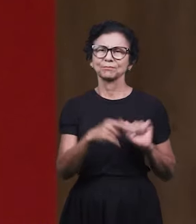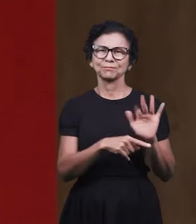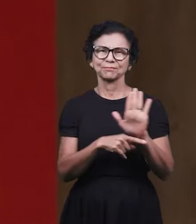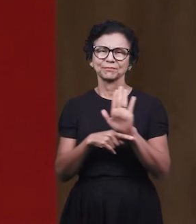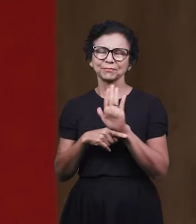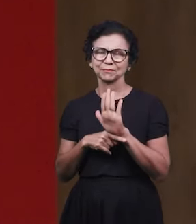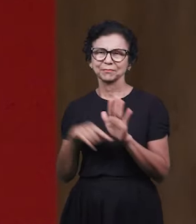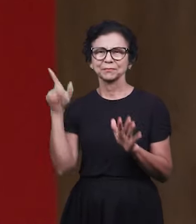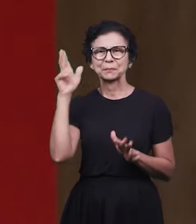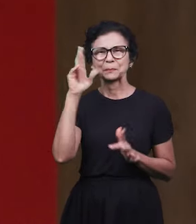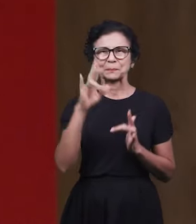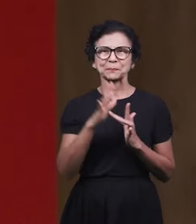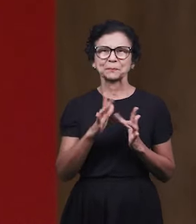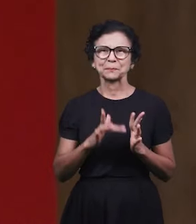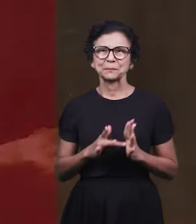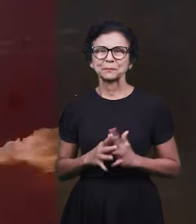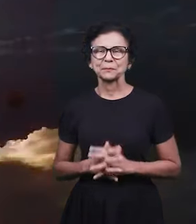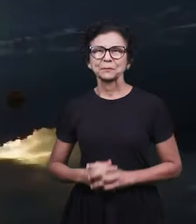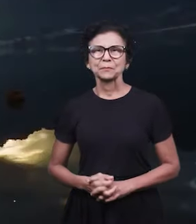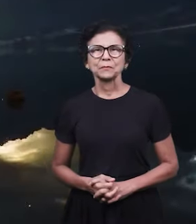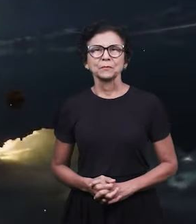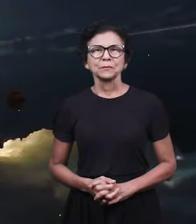A todos, a paz do Senhor.